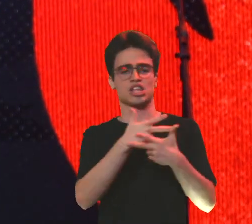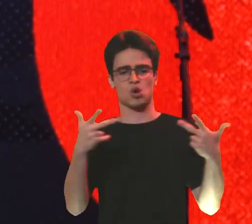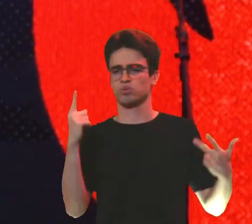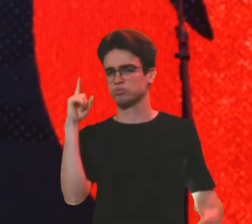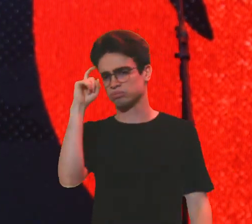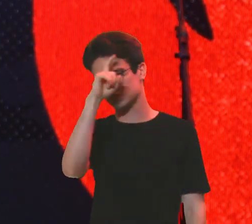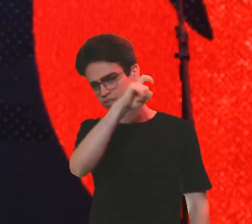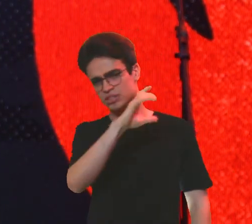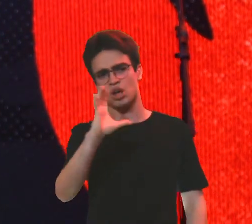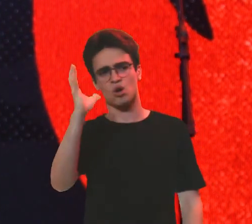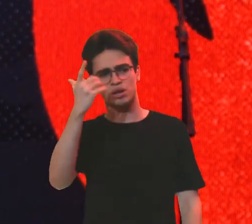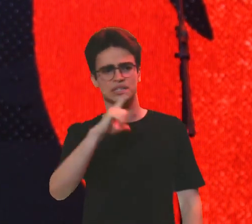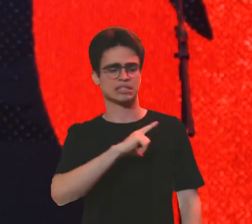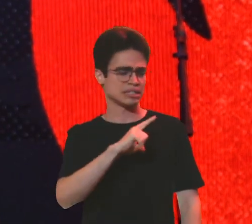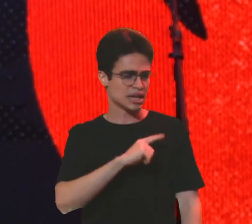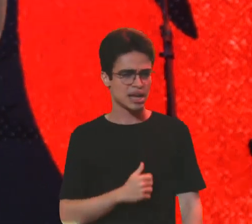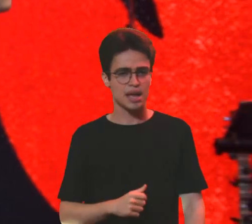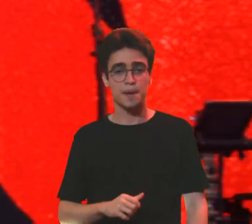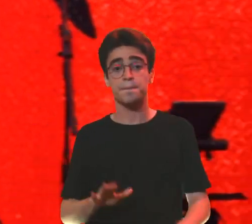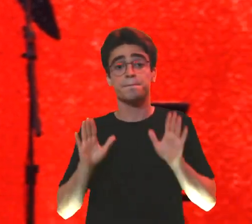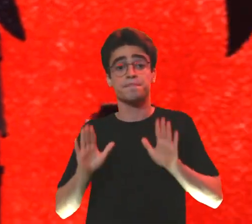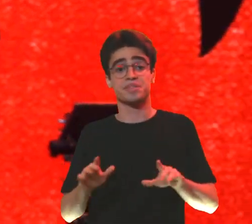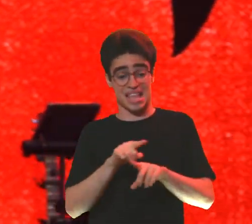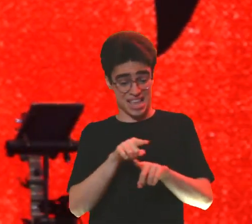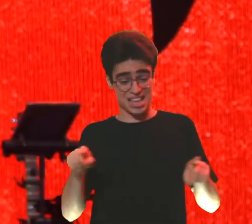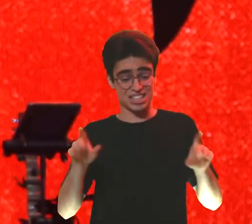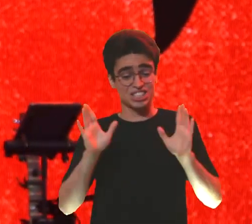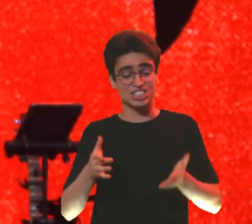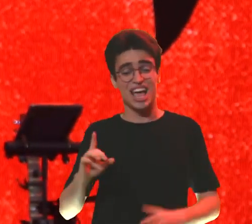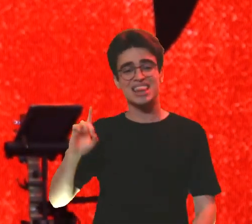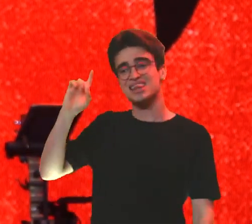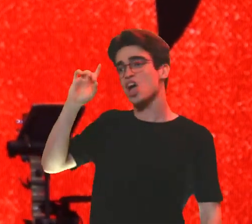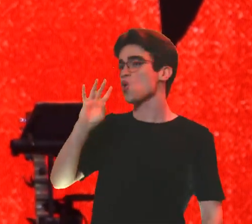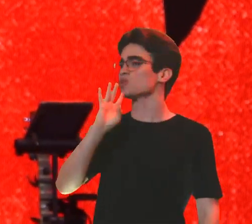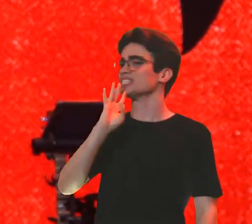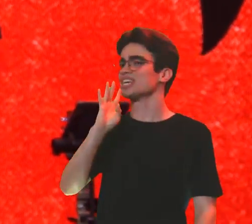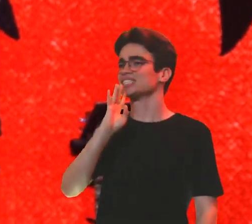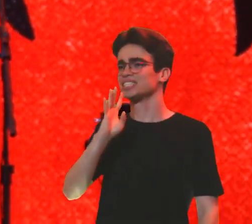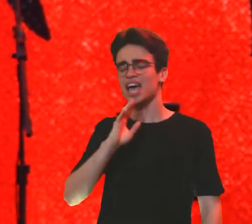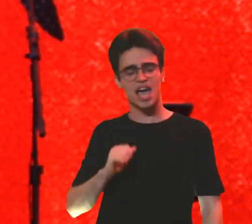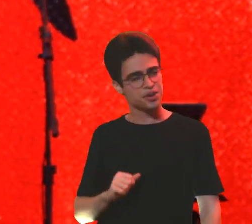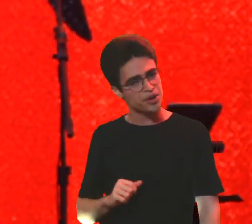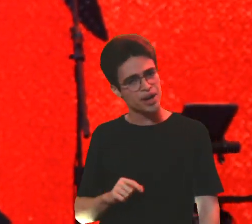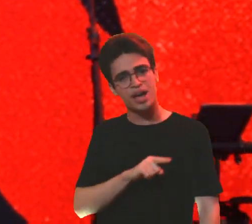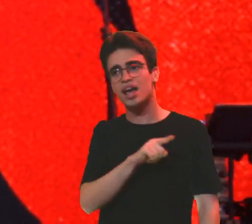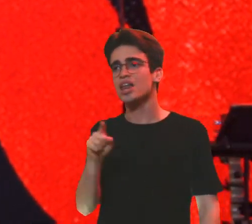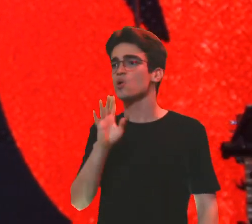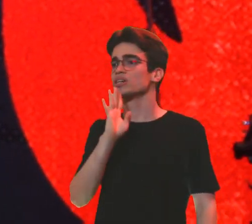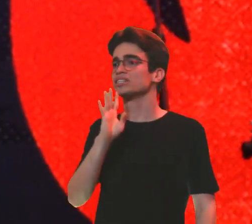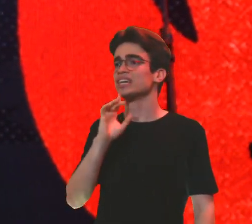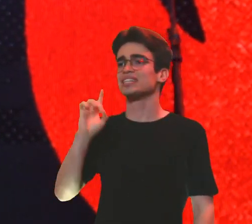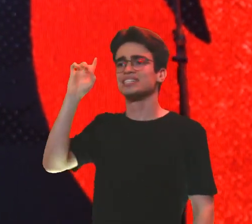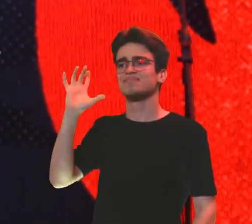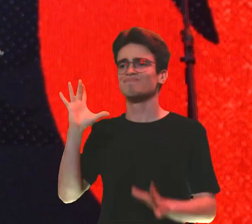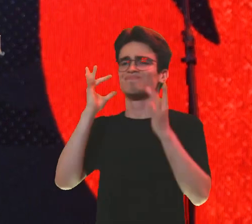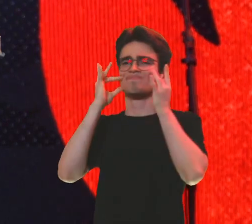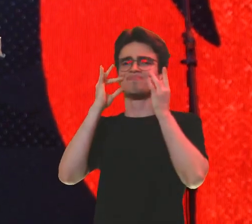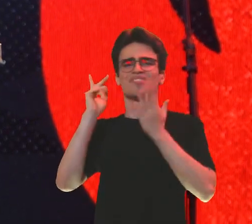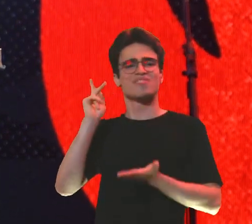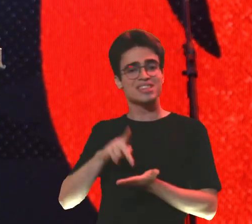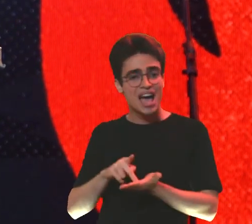difíceis, mas porque eles conheceram a Deus de verdade, eles